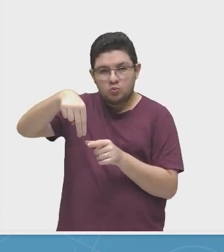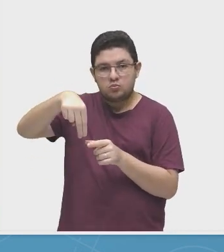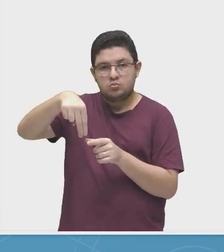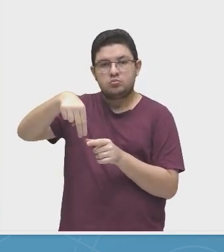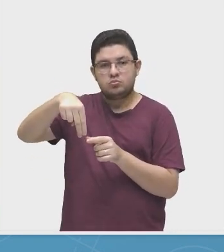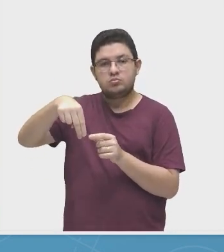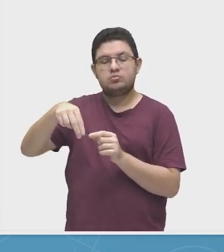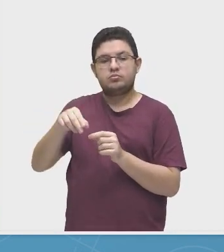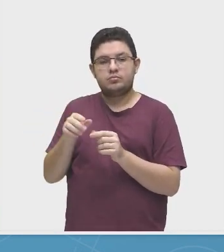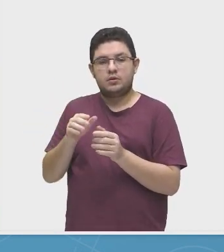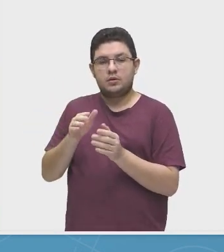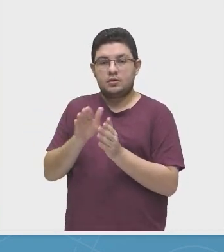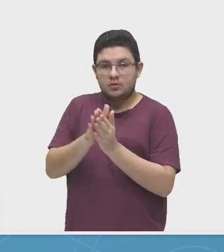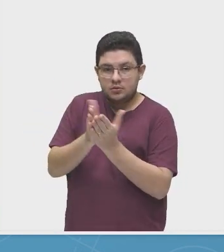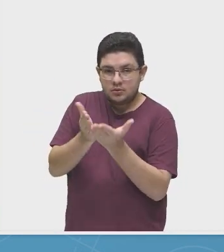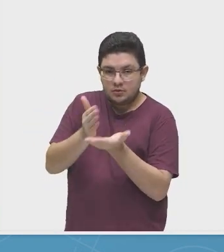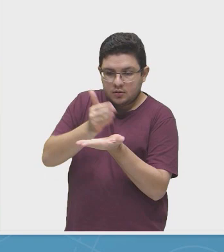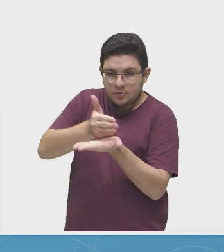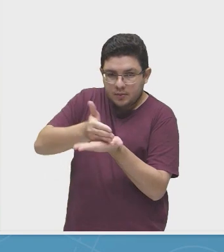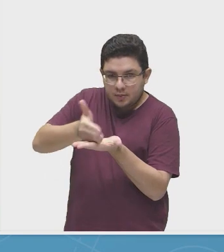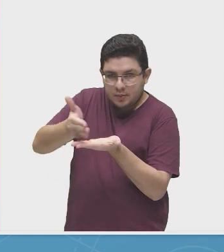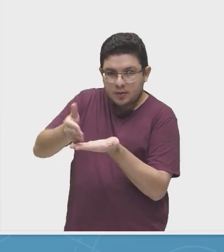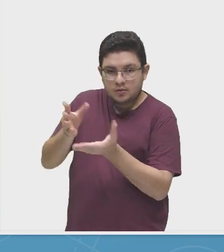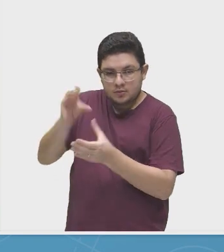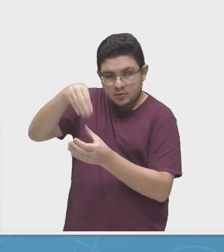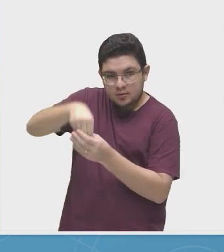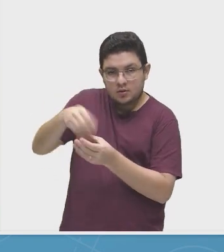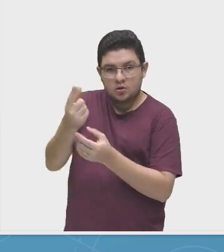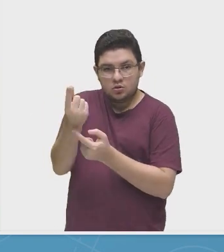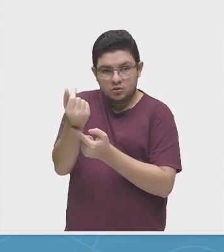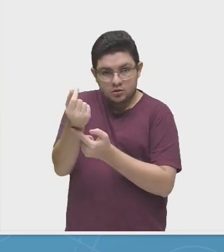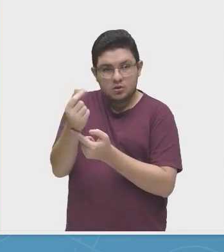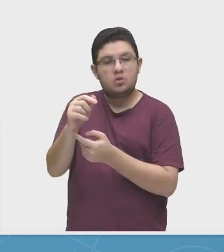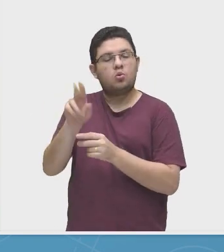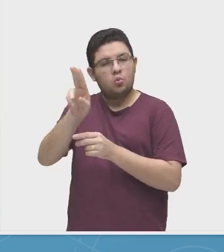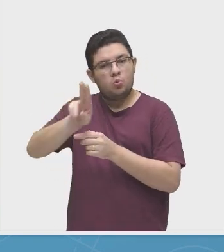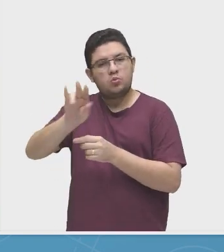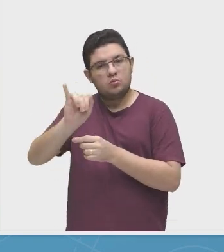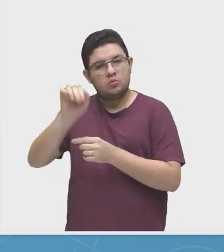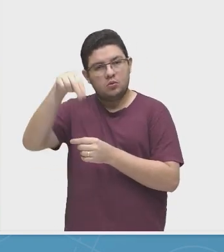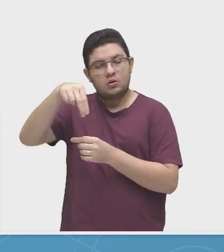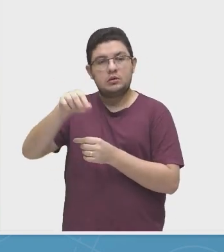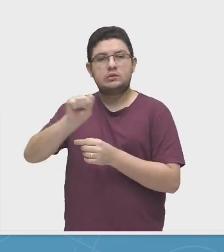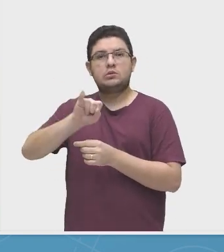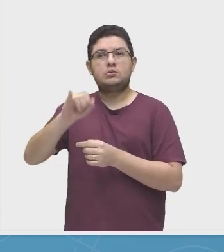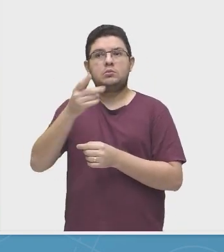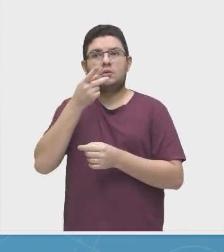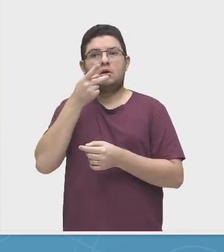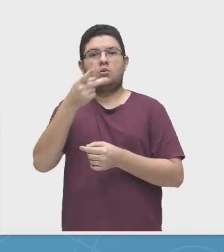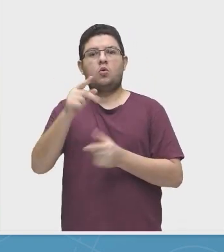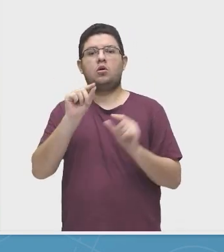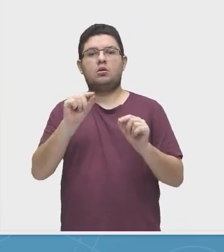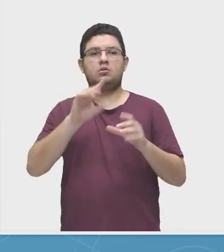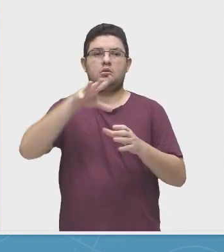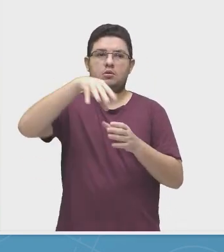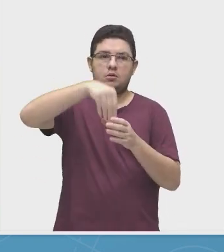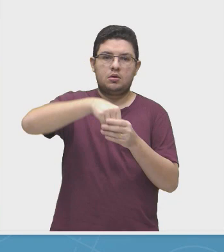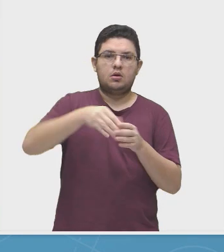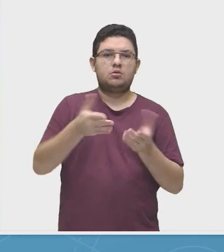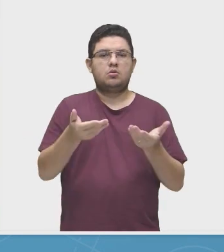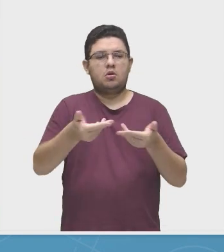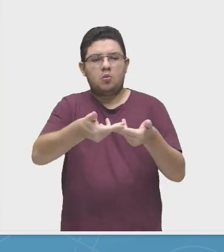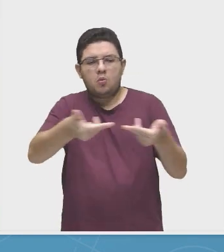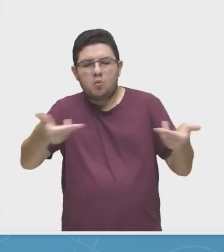uso. Quando nós queremos dizer dentro de um espaço, dentro de um objeto, dentro de uma caixa, nesse caso, dentro de